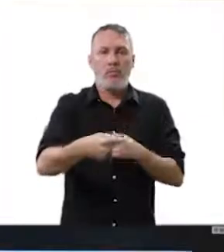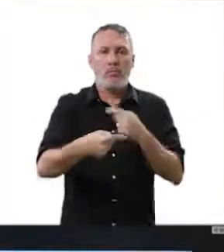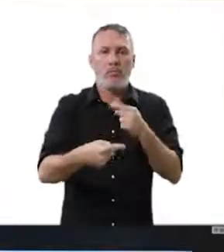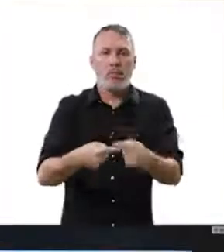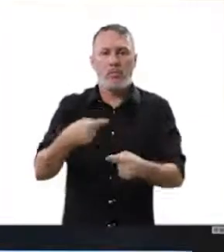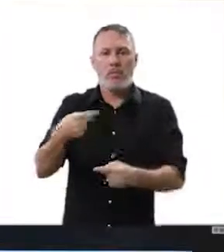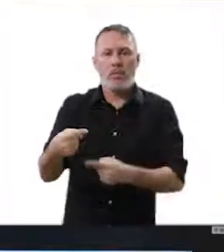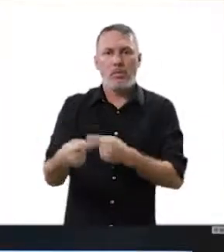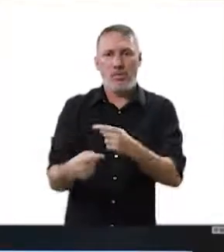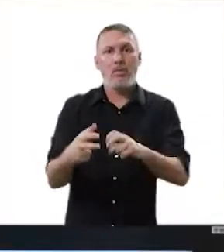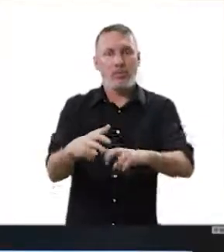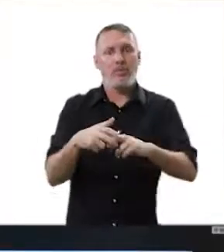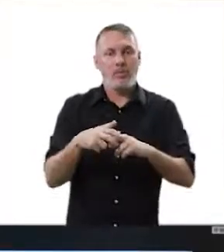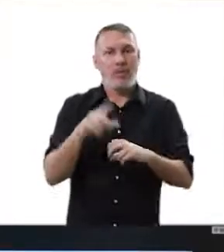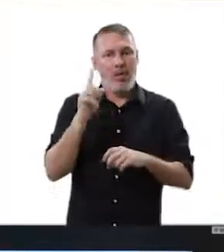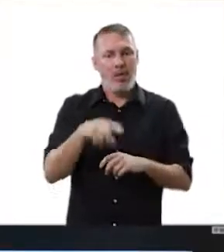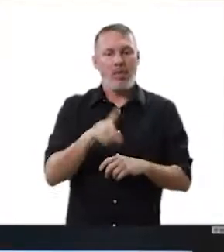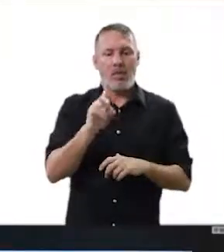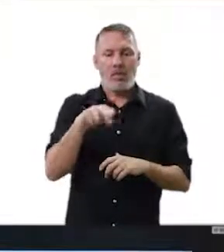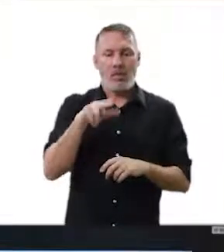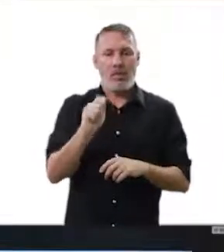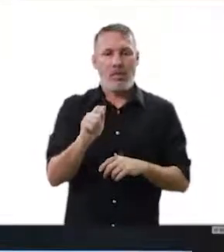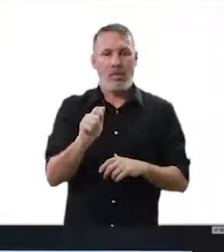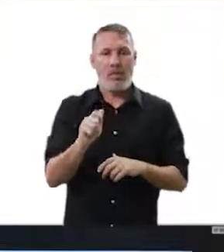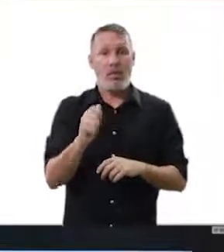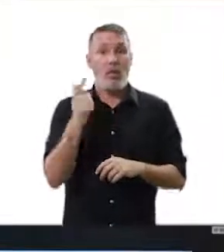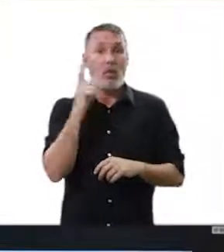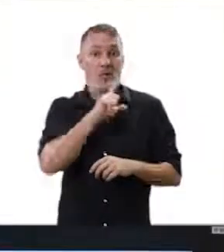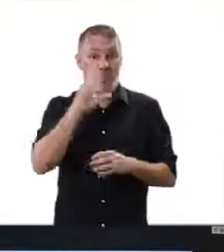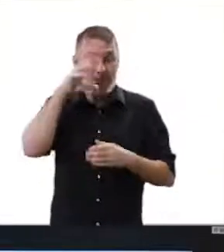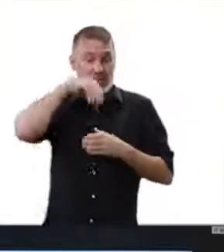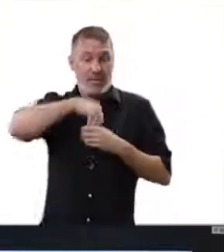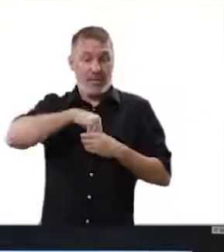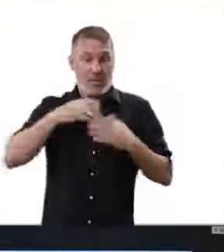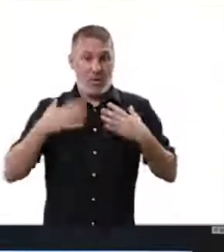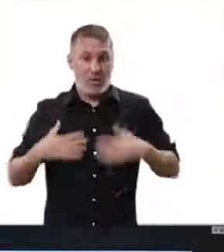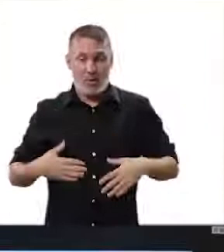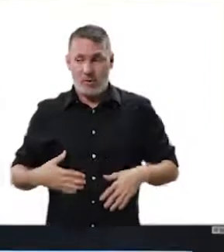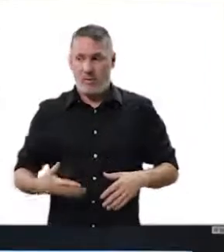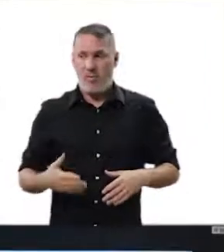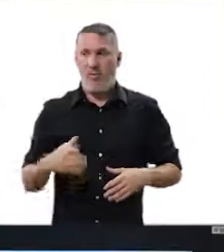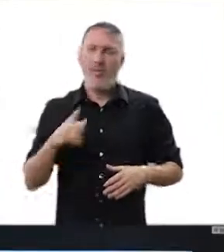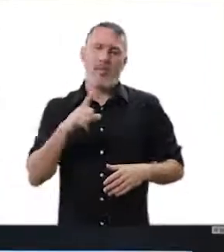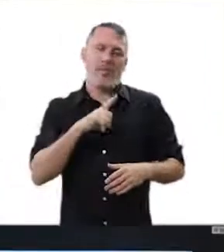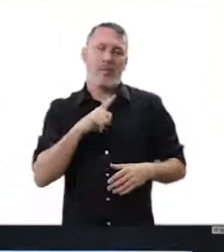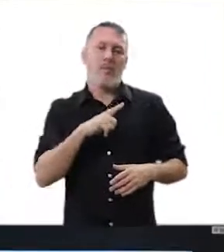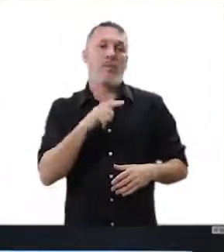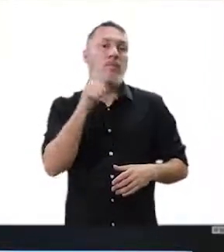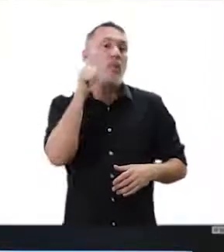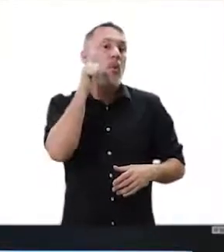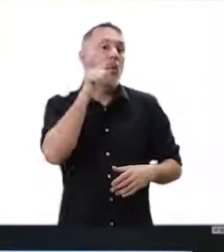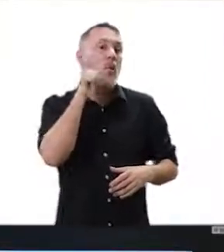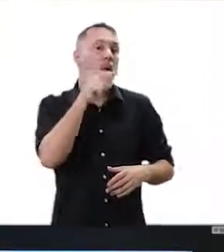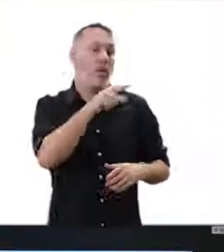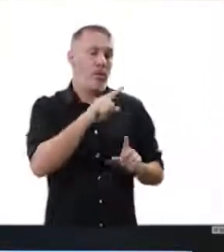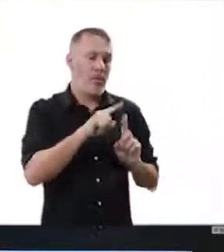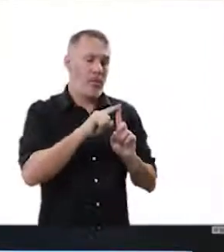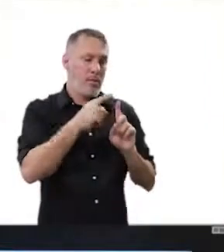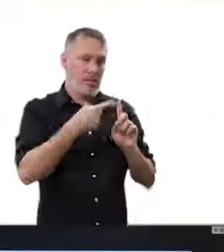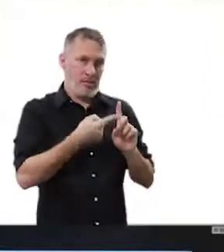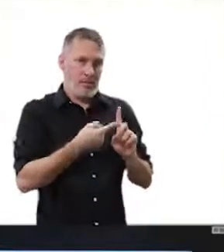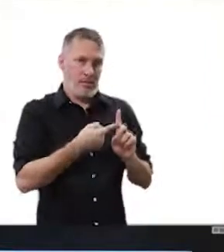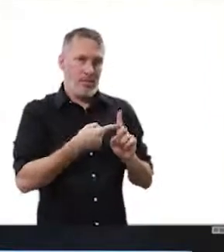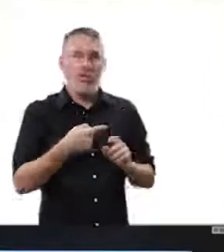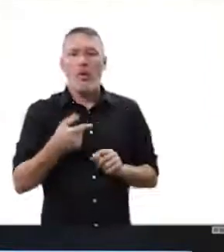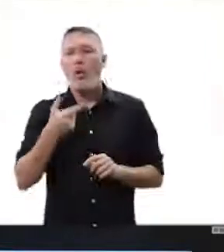um novo ser. A partir disso, a gente tem os nossos genes sendo passados adiante. Aí mostrando o